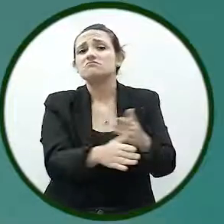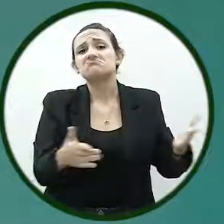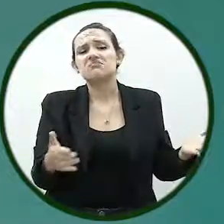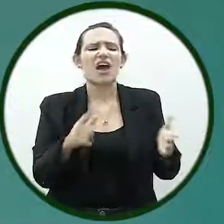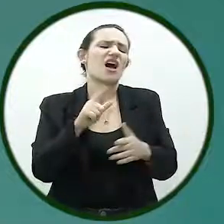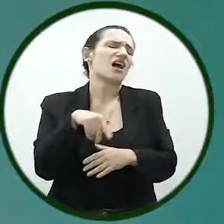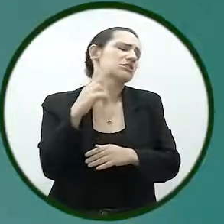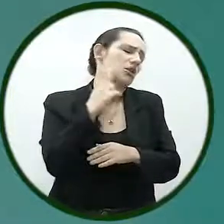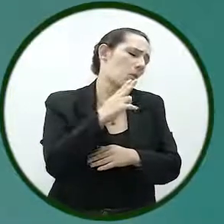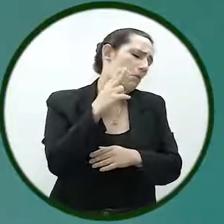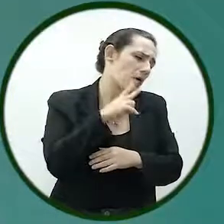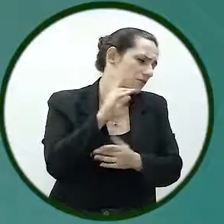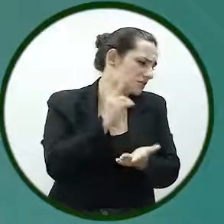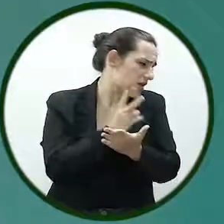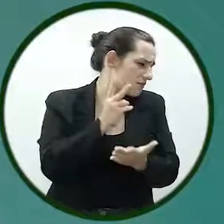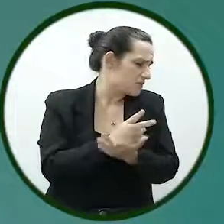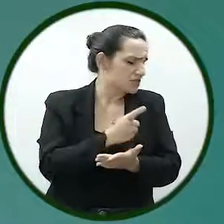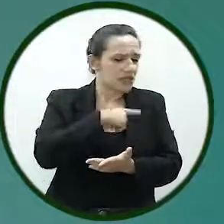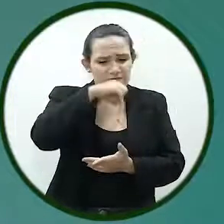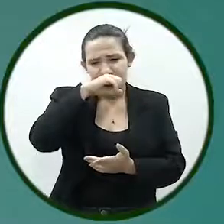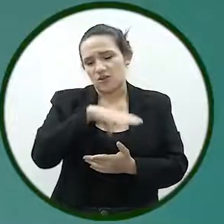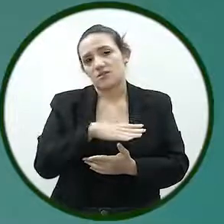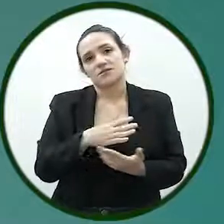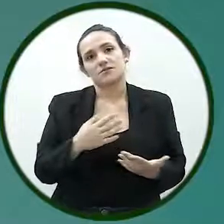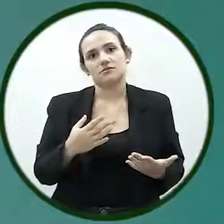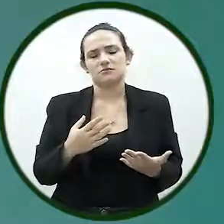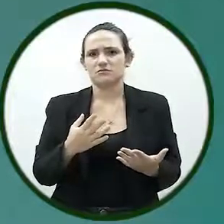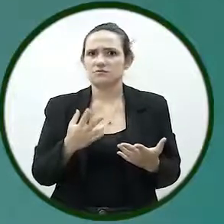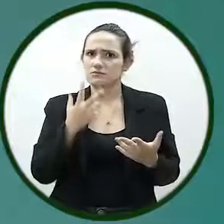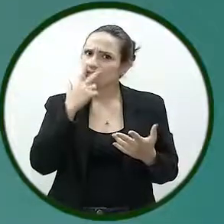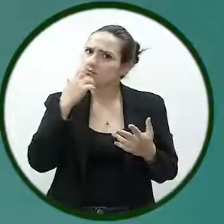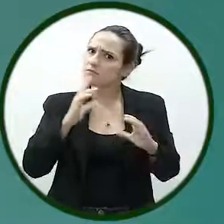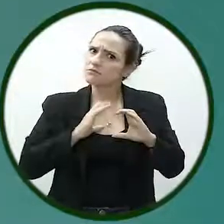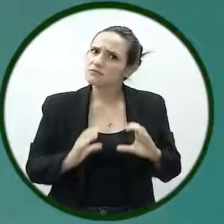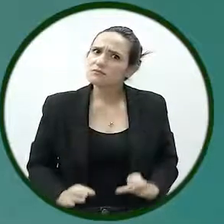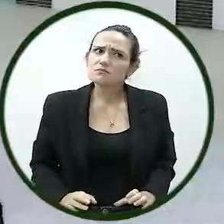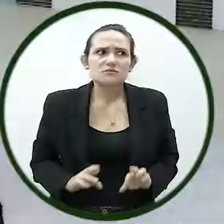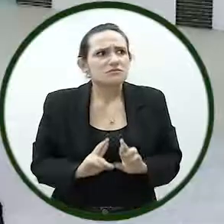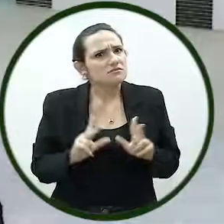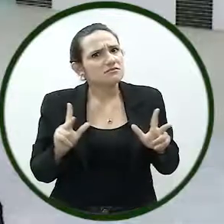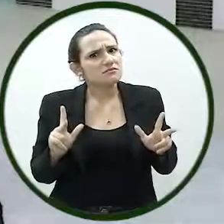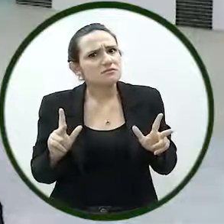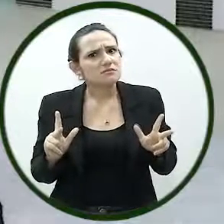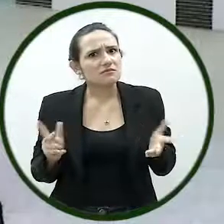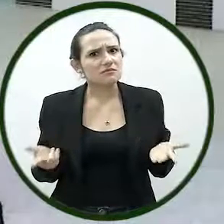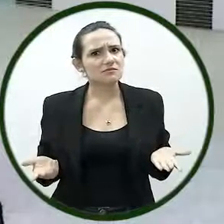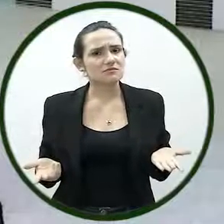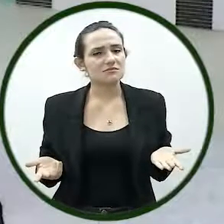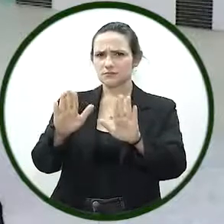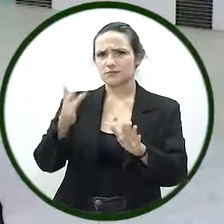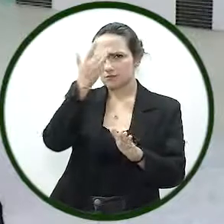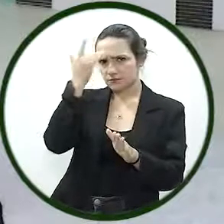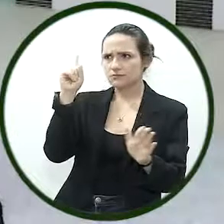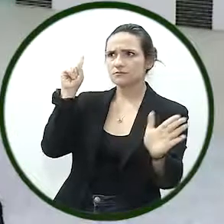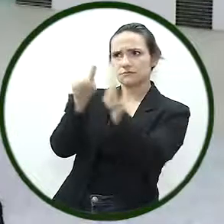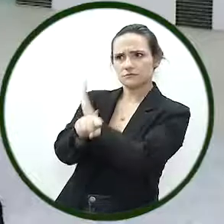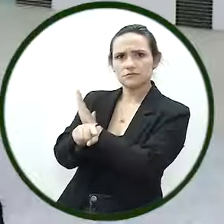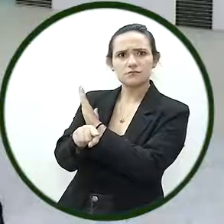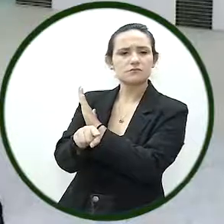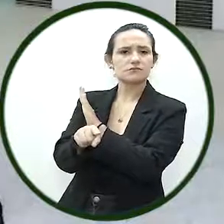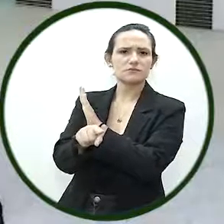com aquela violência, eles reagiam de uma maneira diversa. Eles percebiam os crimes como